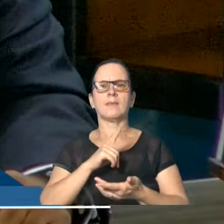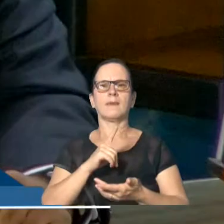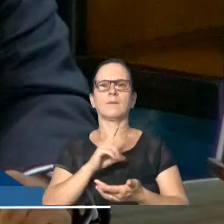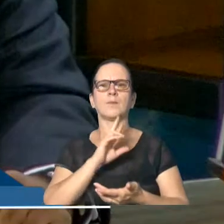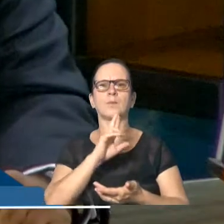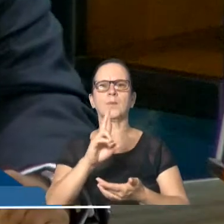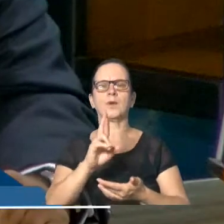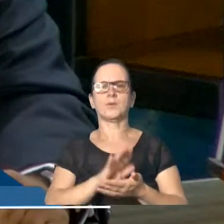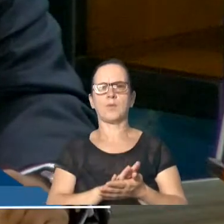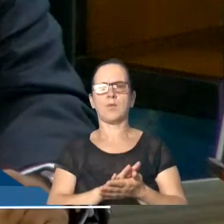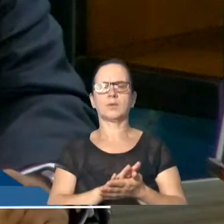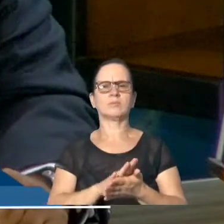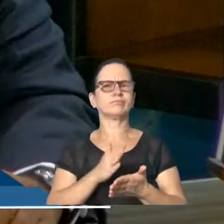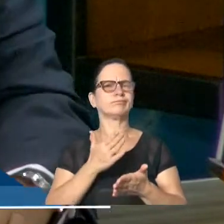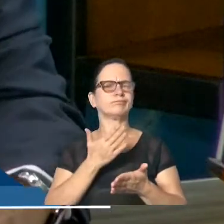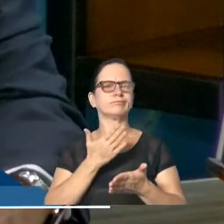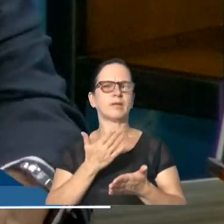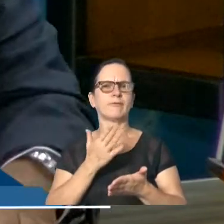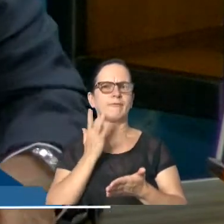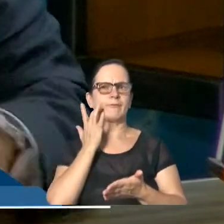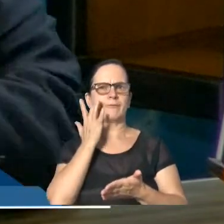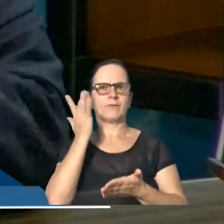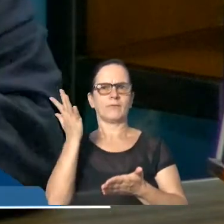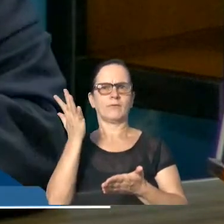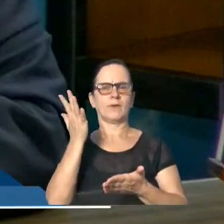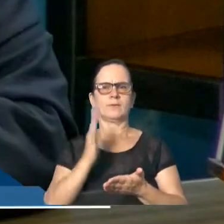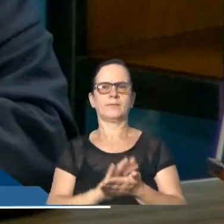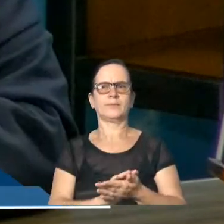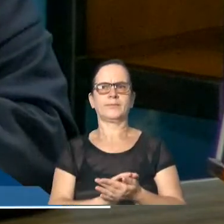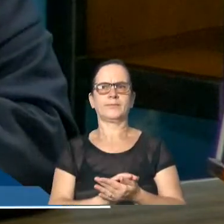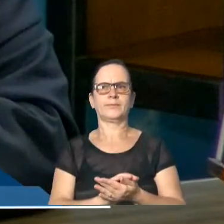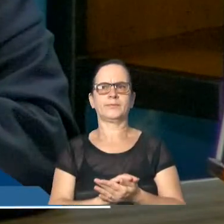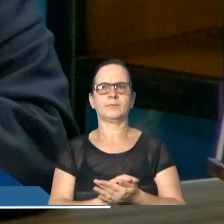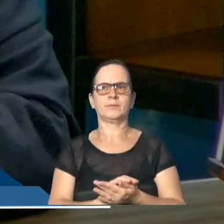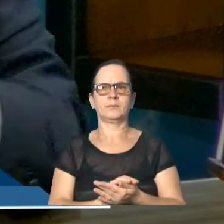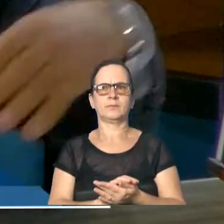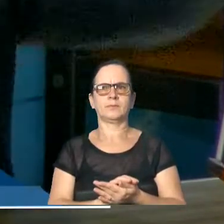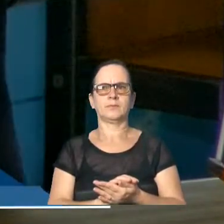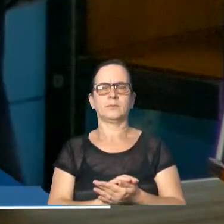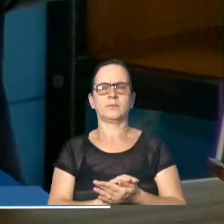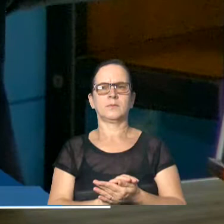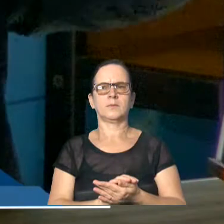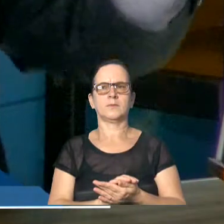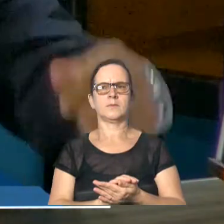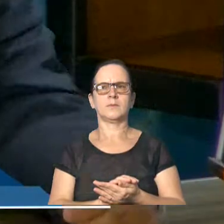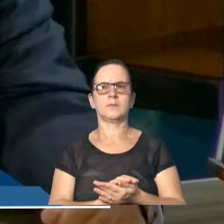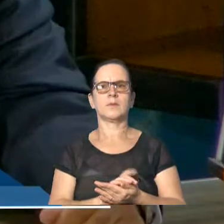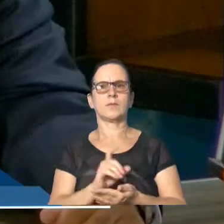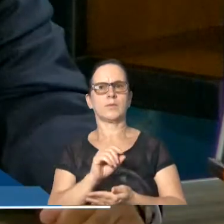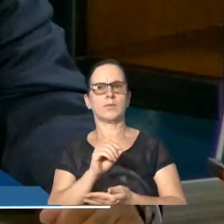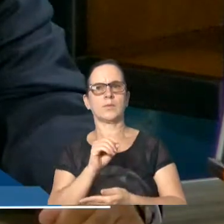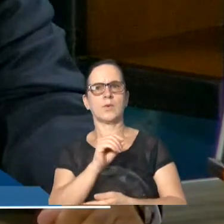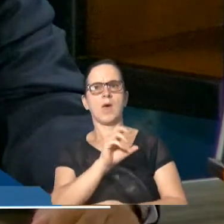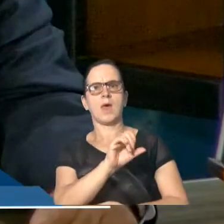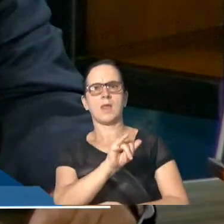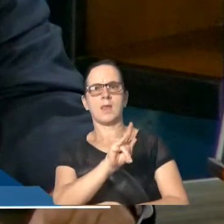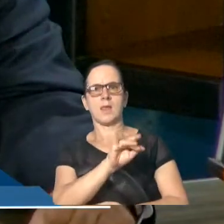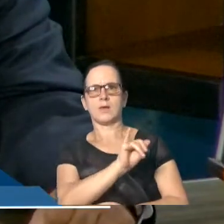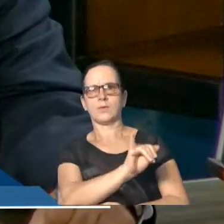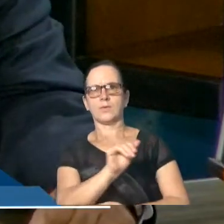solução muito mais prática para essa questão. Como disse o vereador Sérgio Calçados,